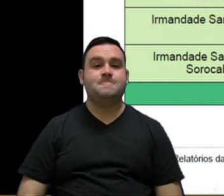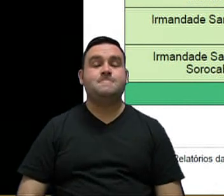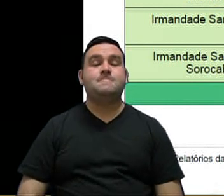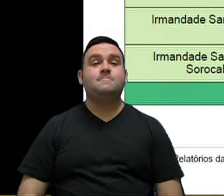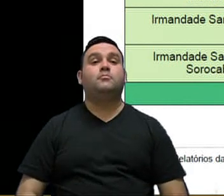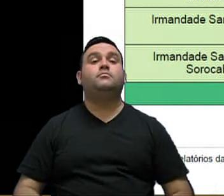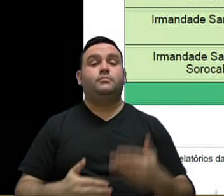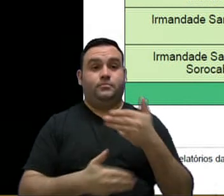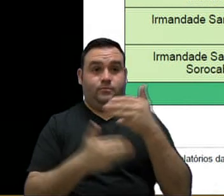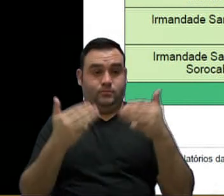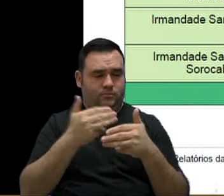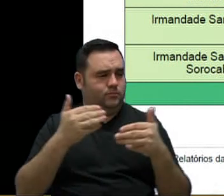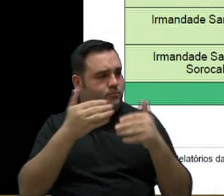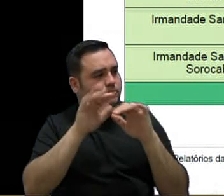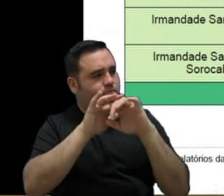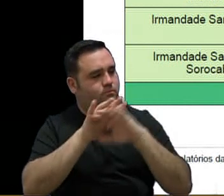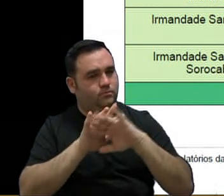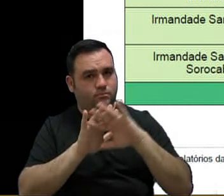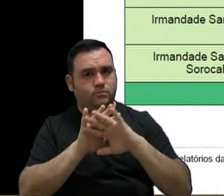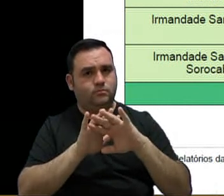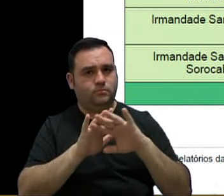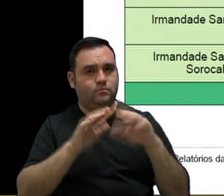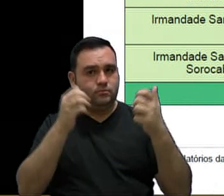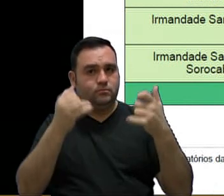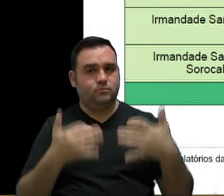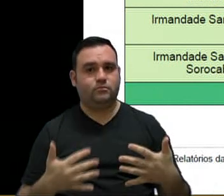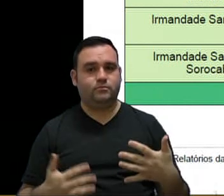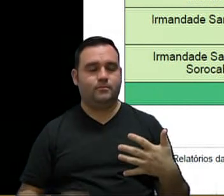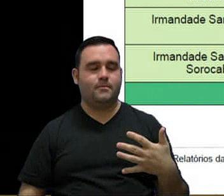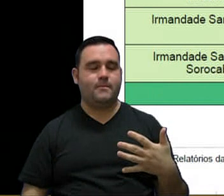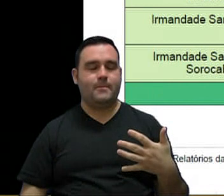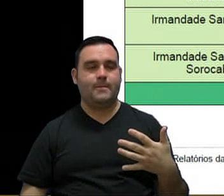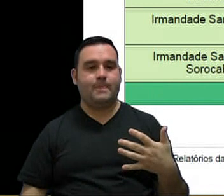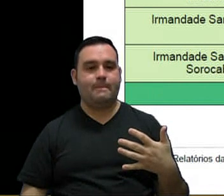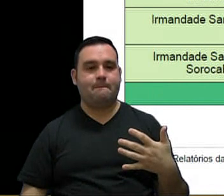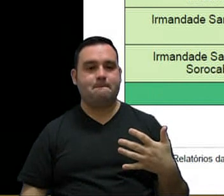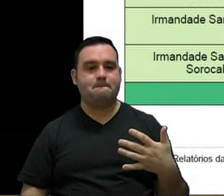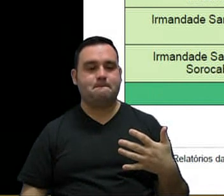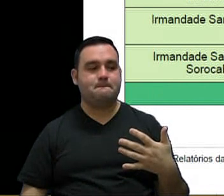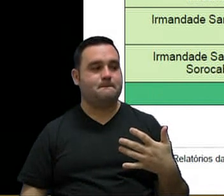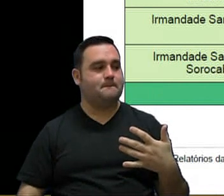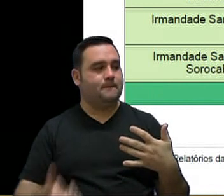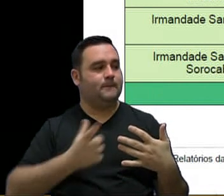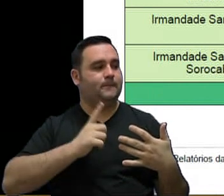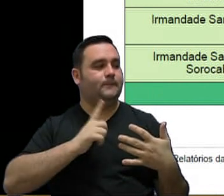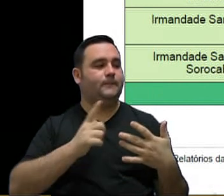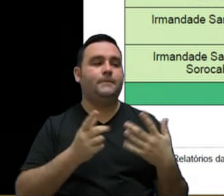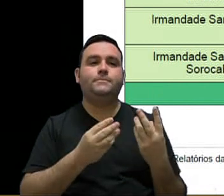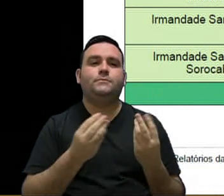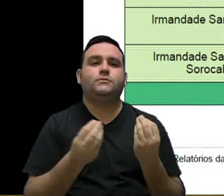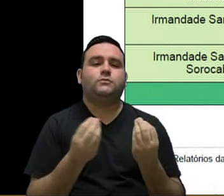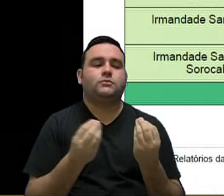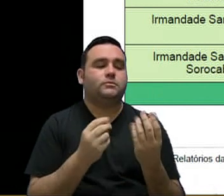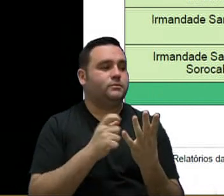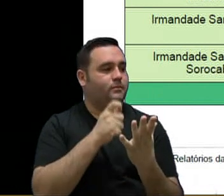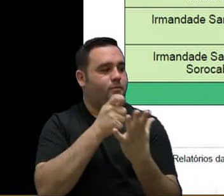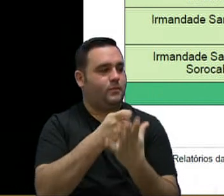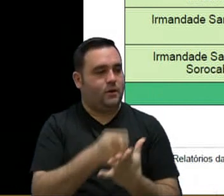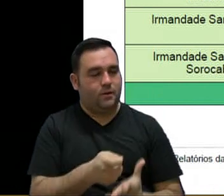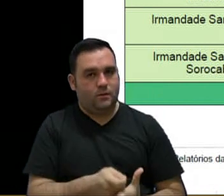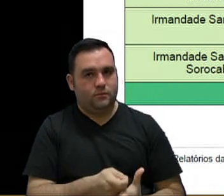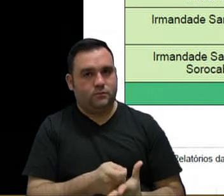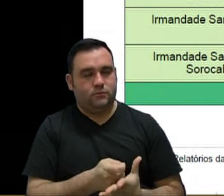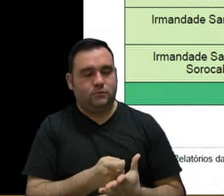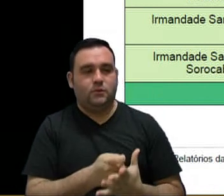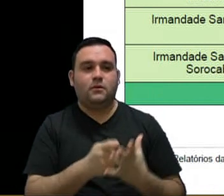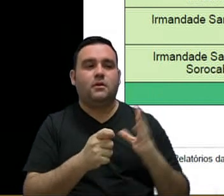e esse slide ele faz um o recorte aqui do que foi pago